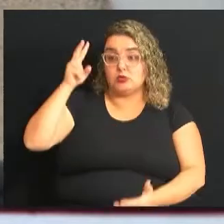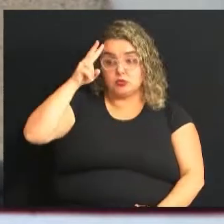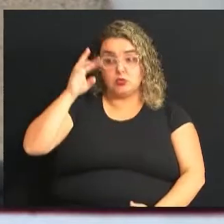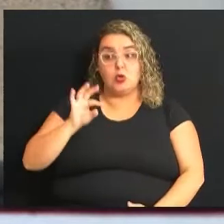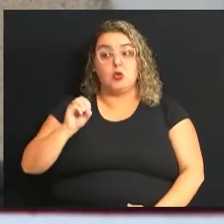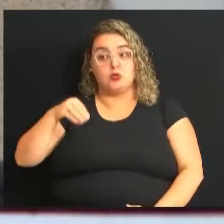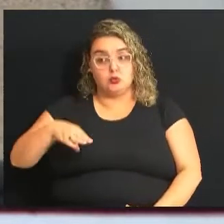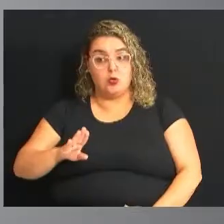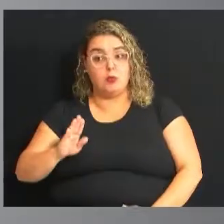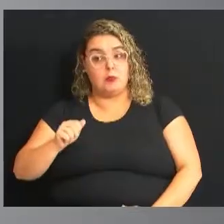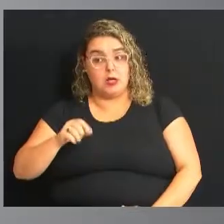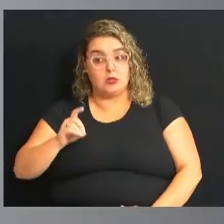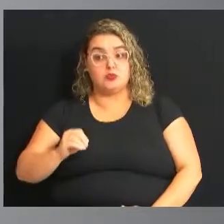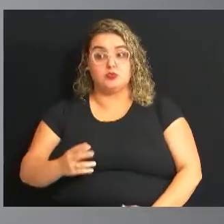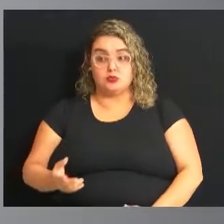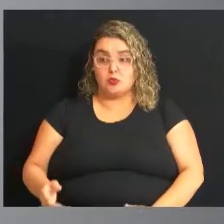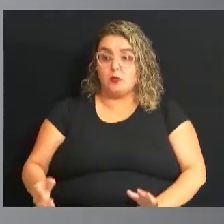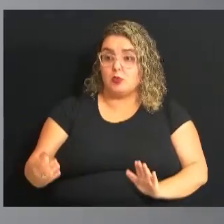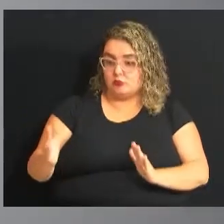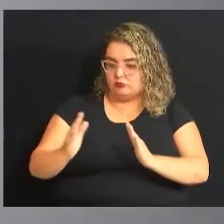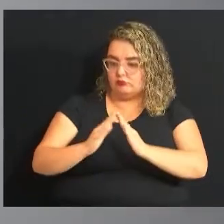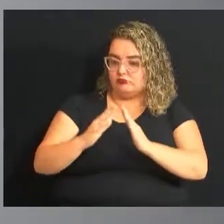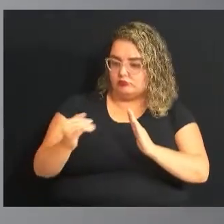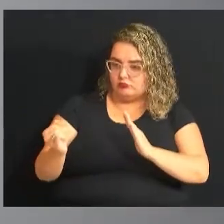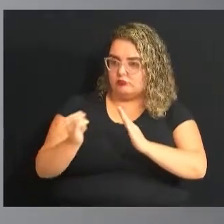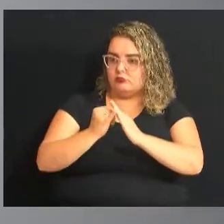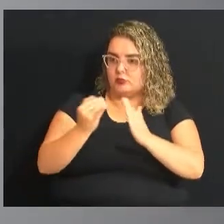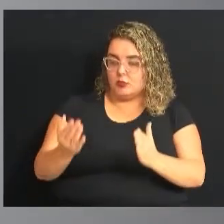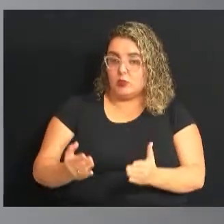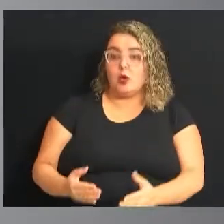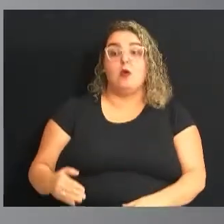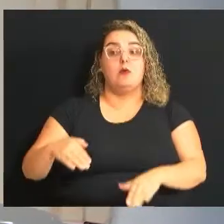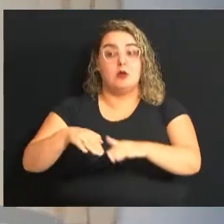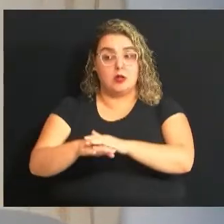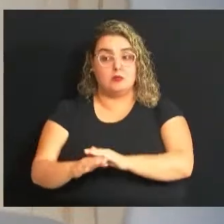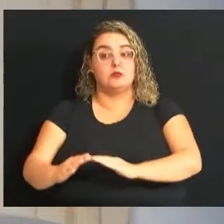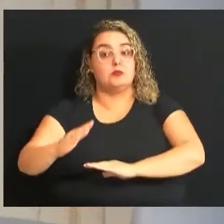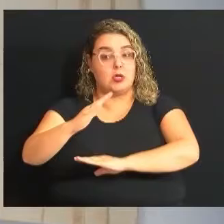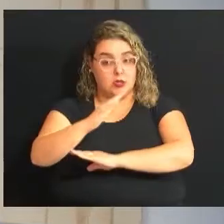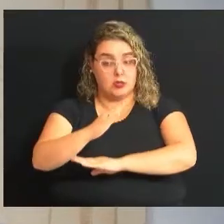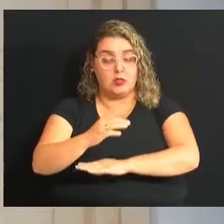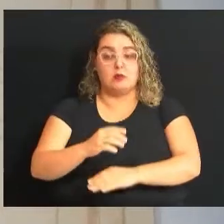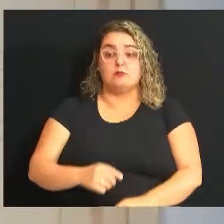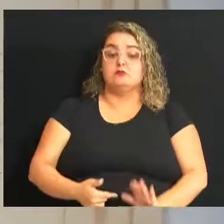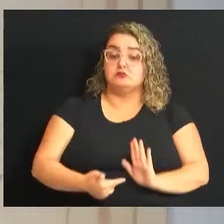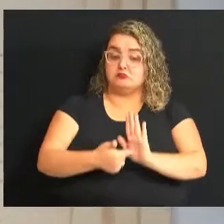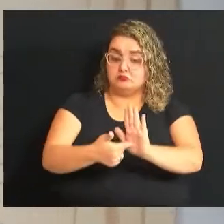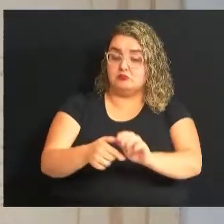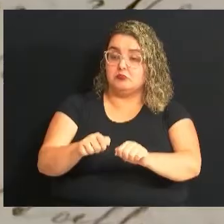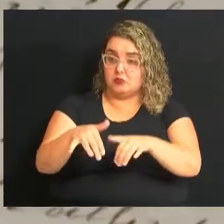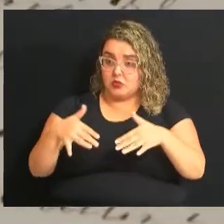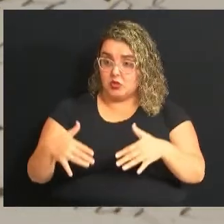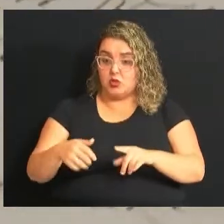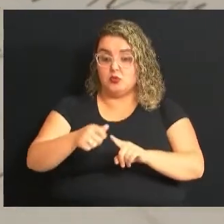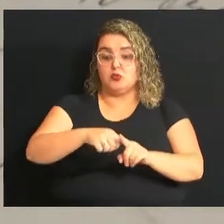como patrimônio que pertencem ao arquivo da Câmara Municipal, aparece uma sessão em outubro